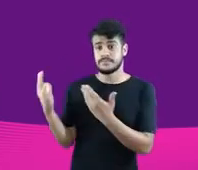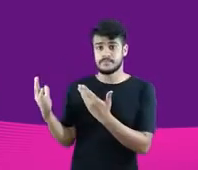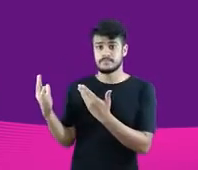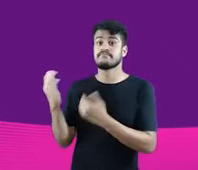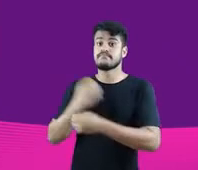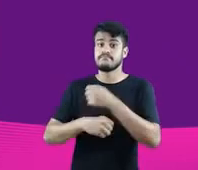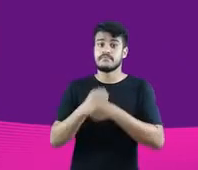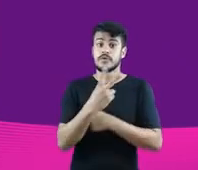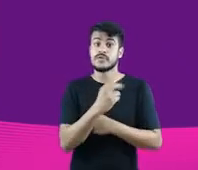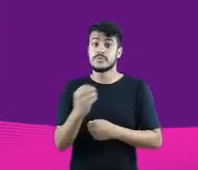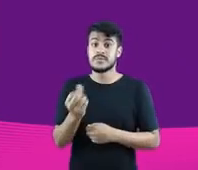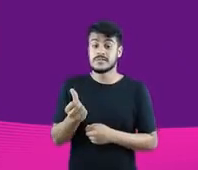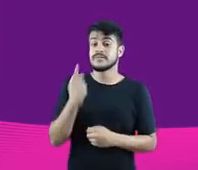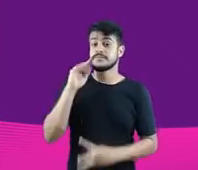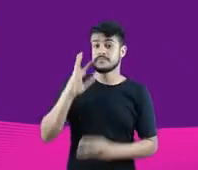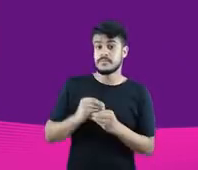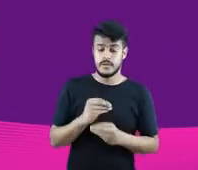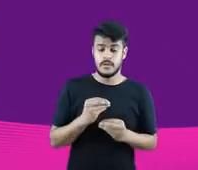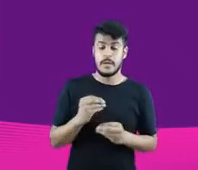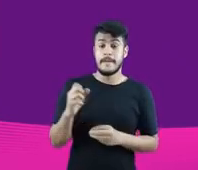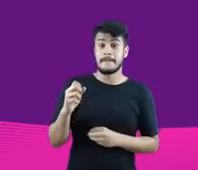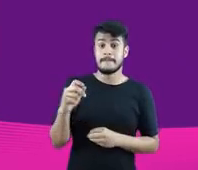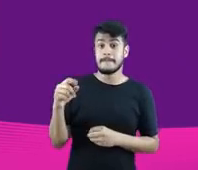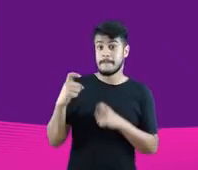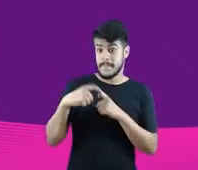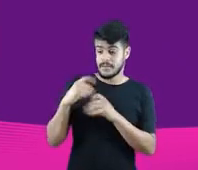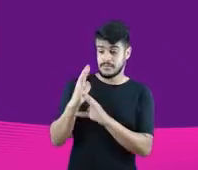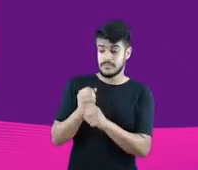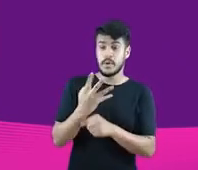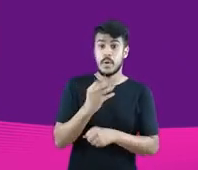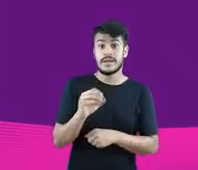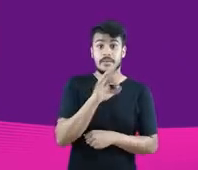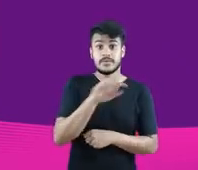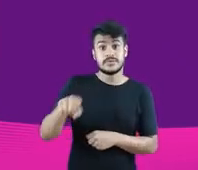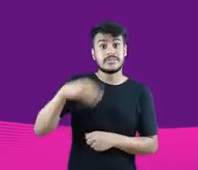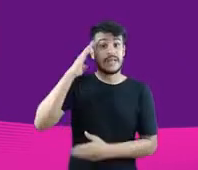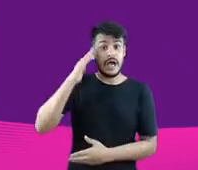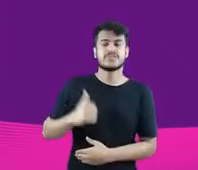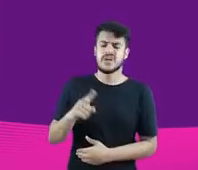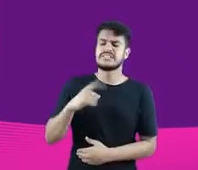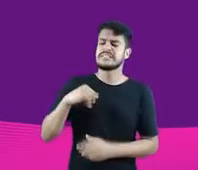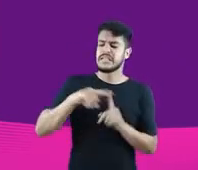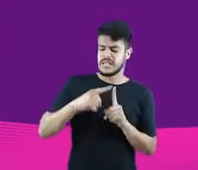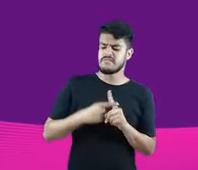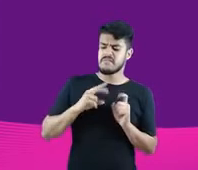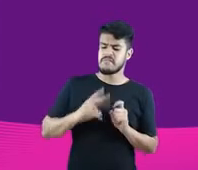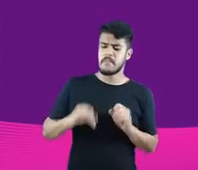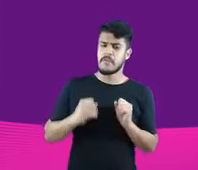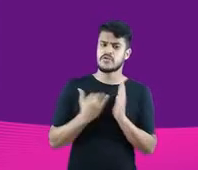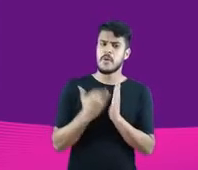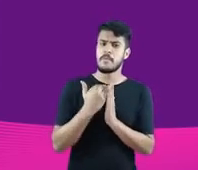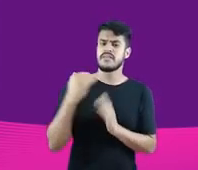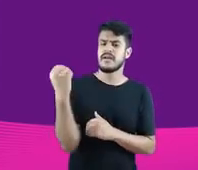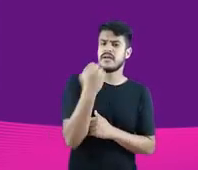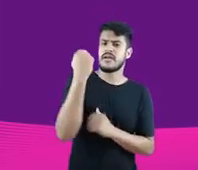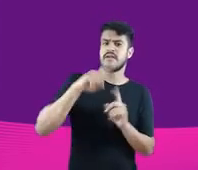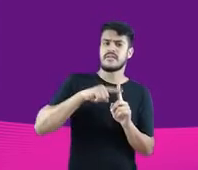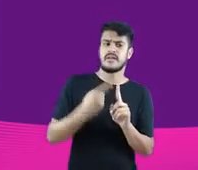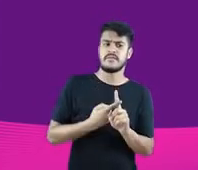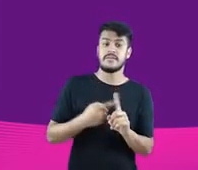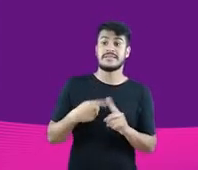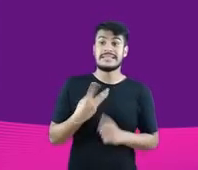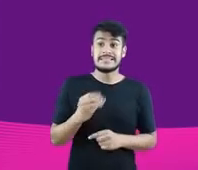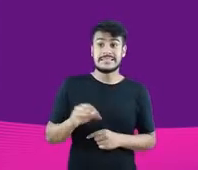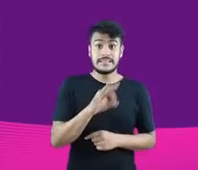mostrou que 40% dos médicos acreditavam que a gravidez aumentava o risco de recorrência. e 30% recomendavam, inclusive,